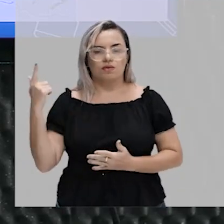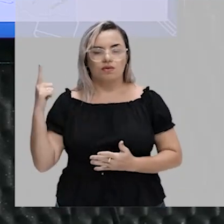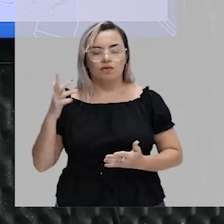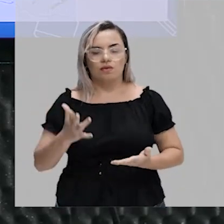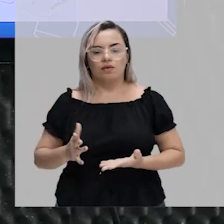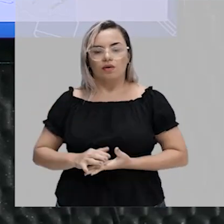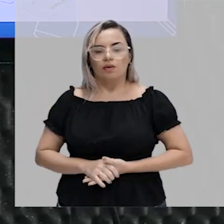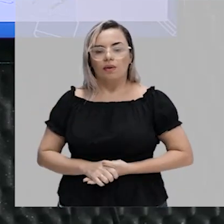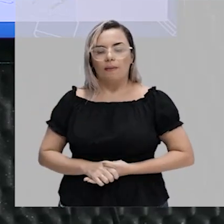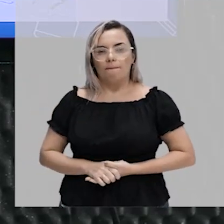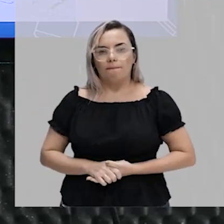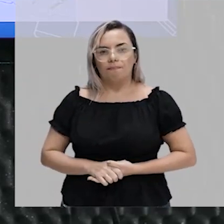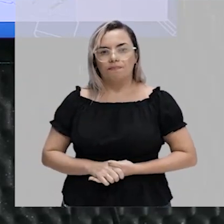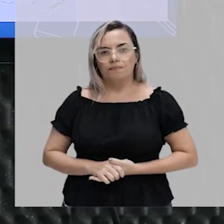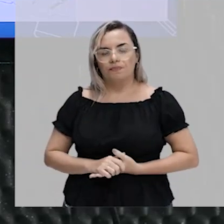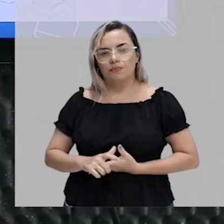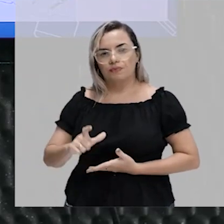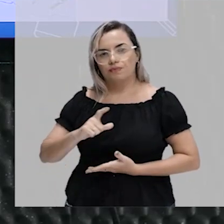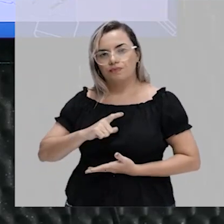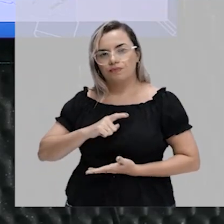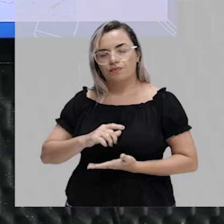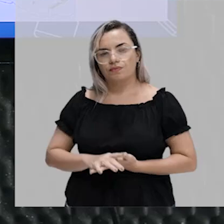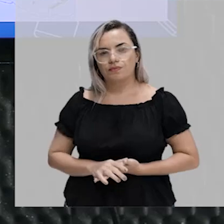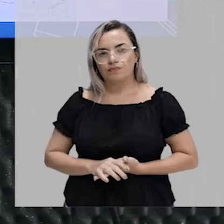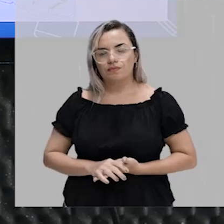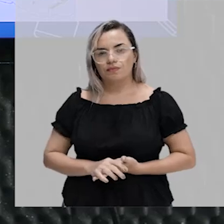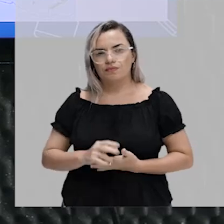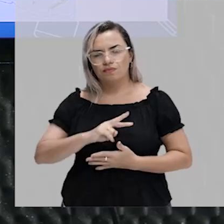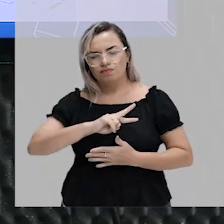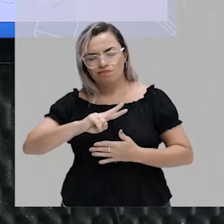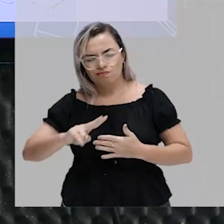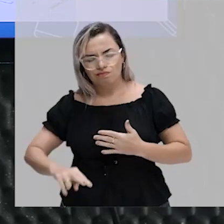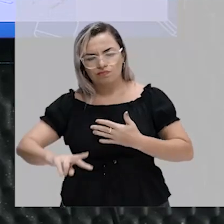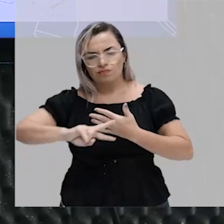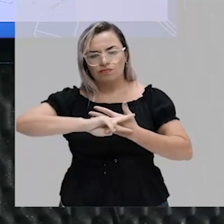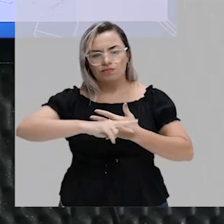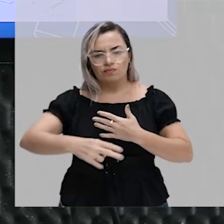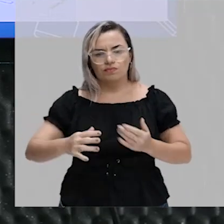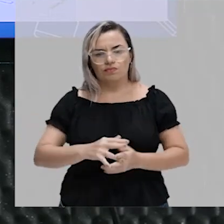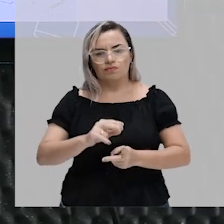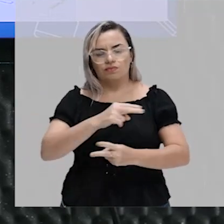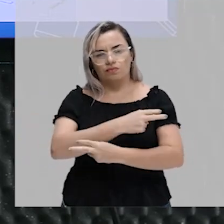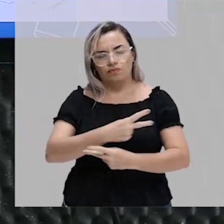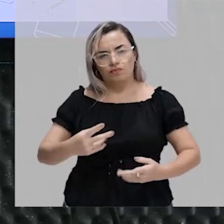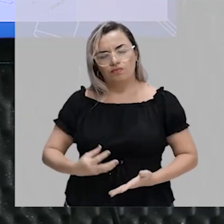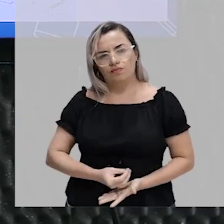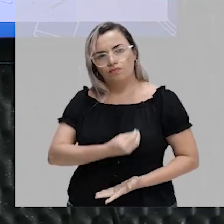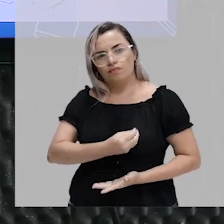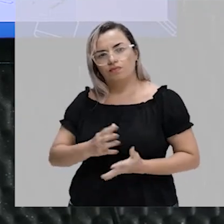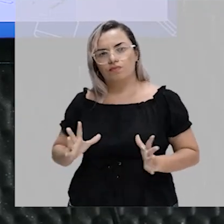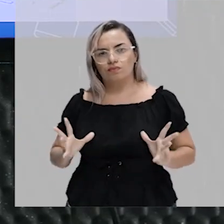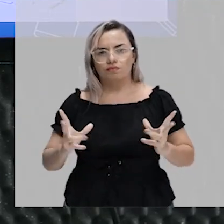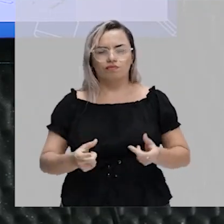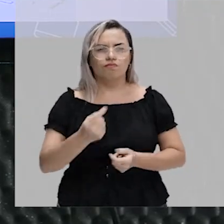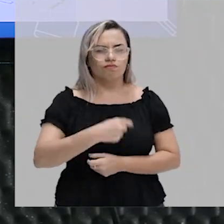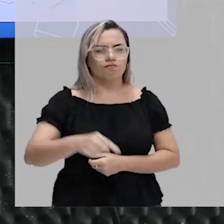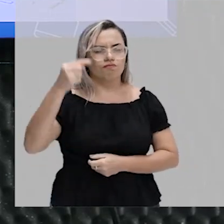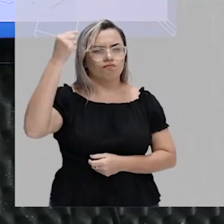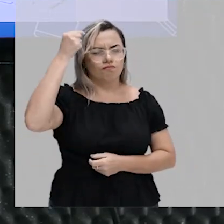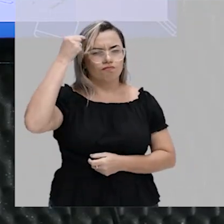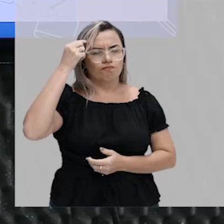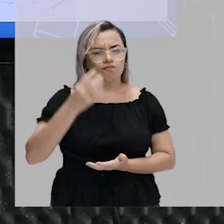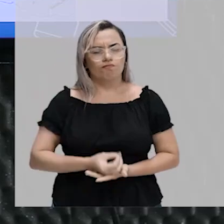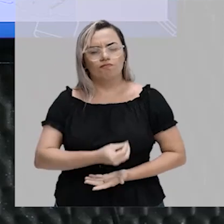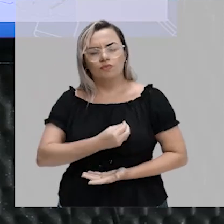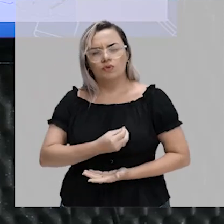geográfica, pessoal, elas trazem uma série de consequências para os seres vivos. Por quê? Imagina que todos os seres vivos viviam